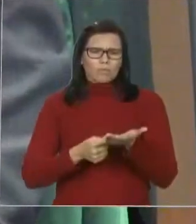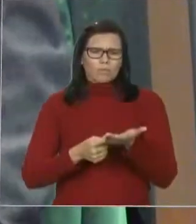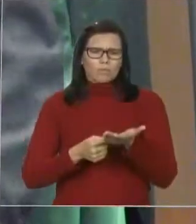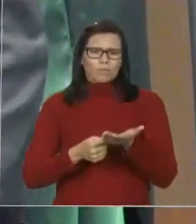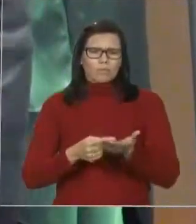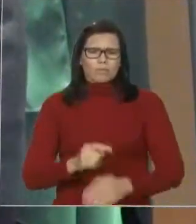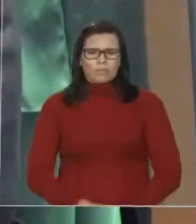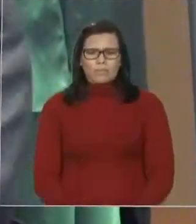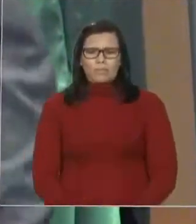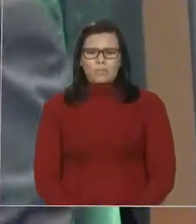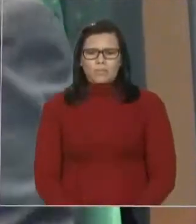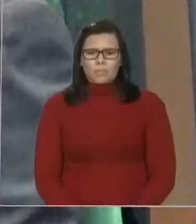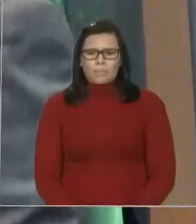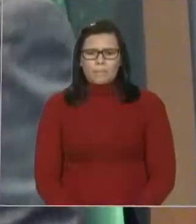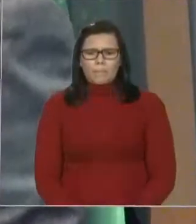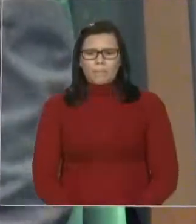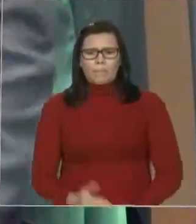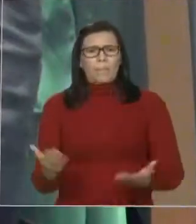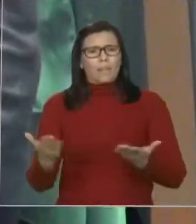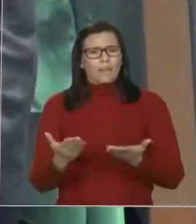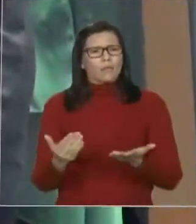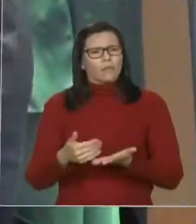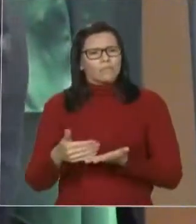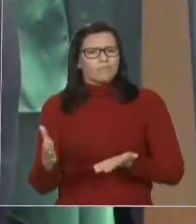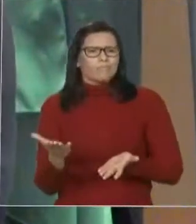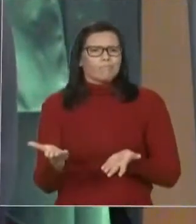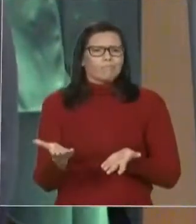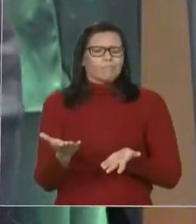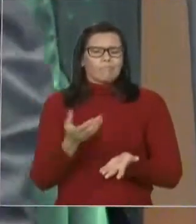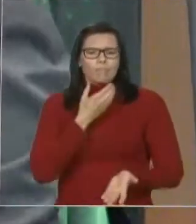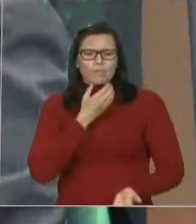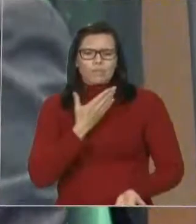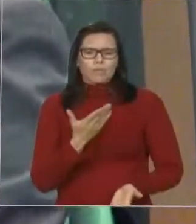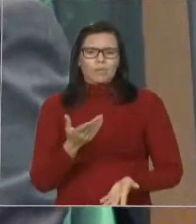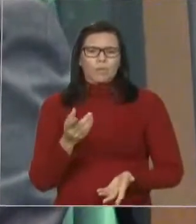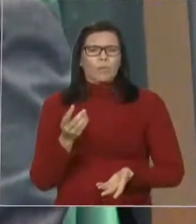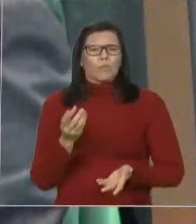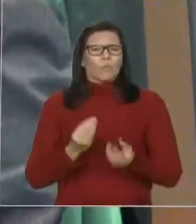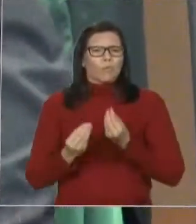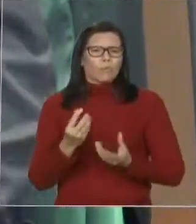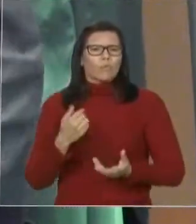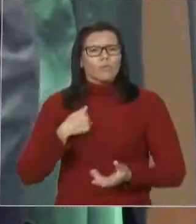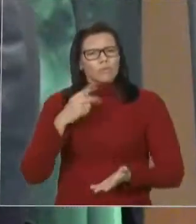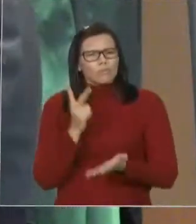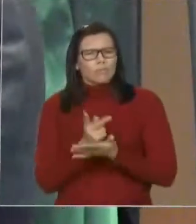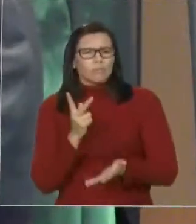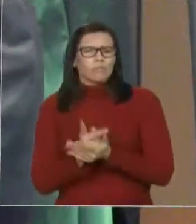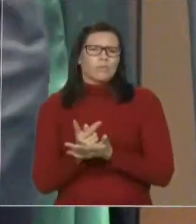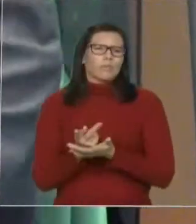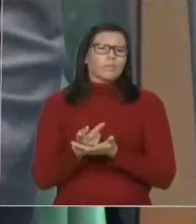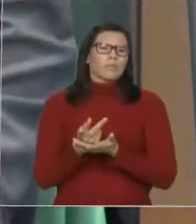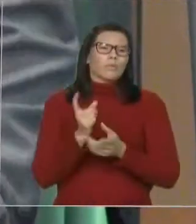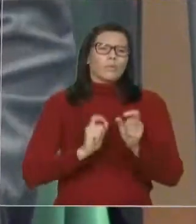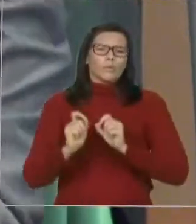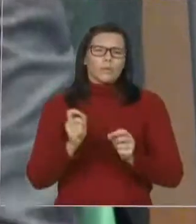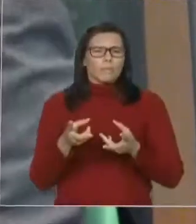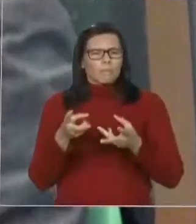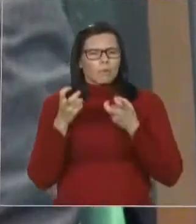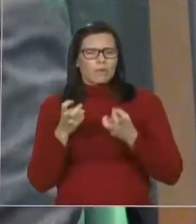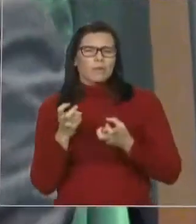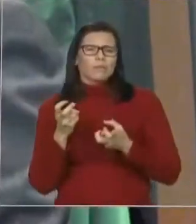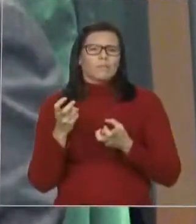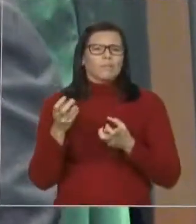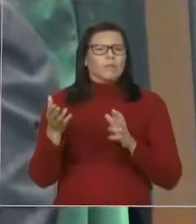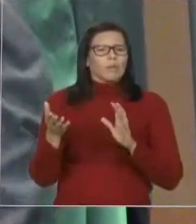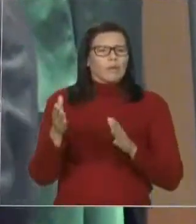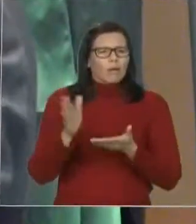feitas para beneficiar o candidato, podendo adiar a prova, podendo beneficiar o candidato, ele tendo mais tempo para